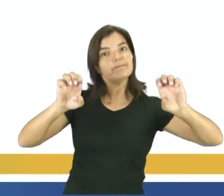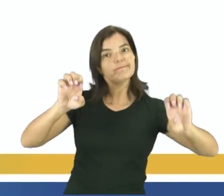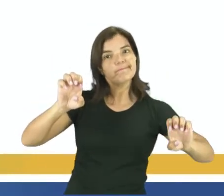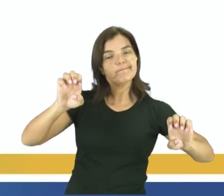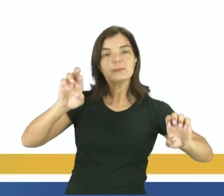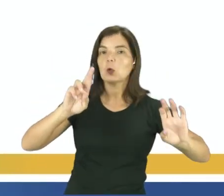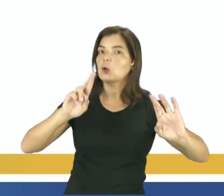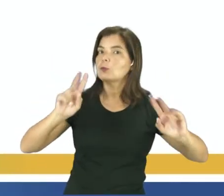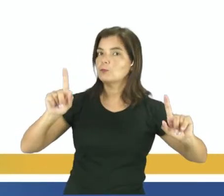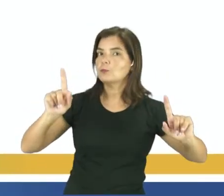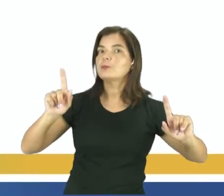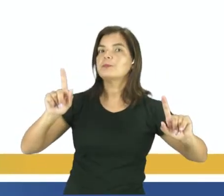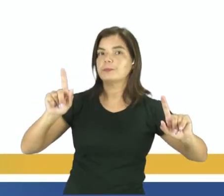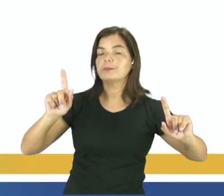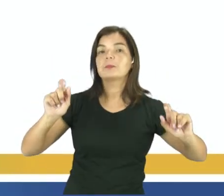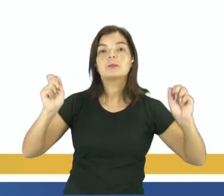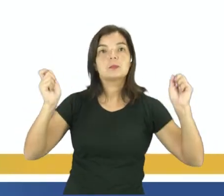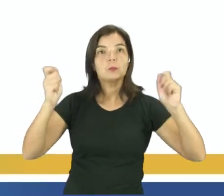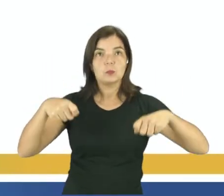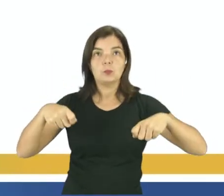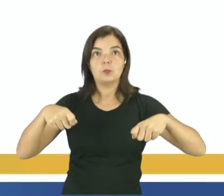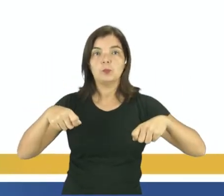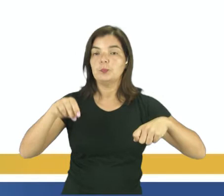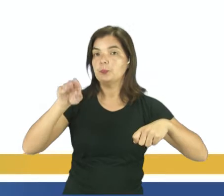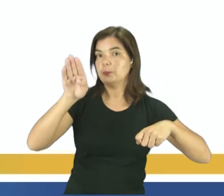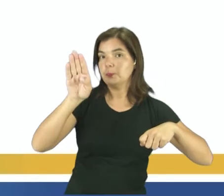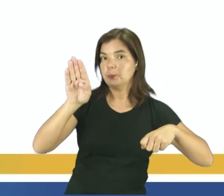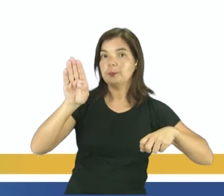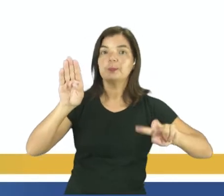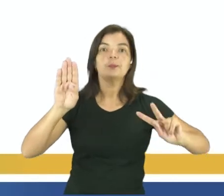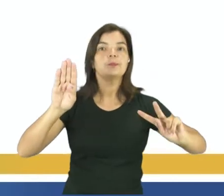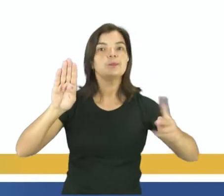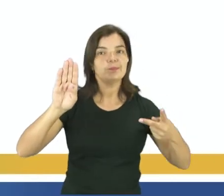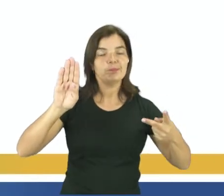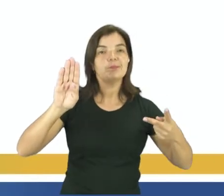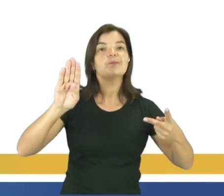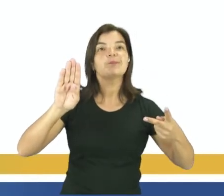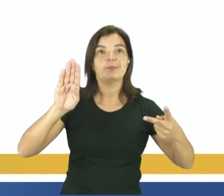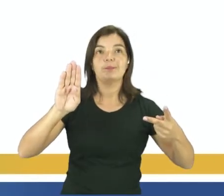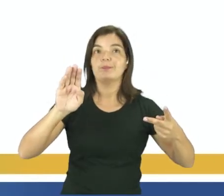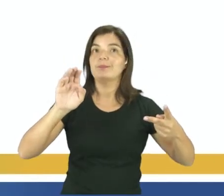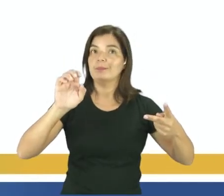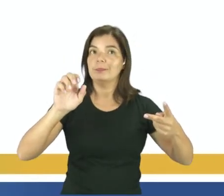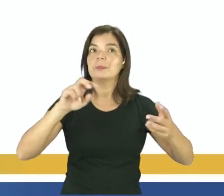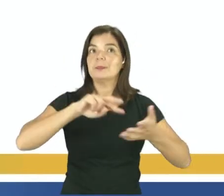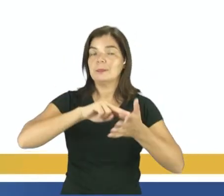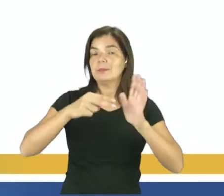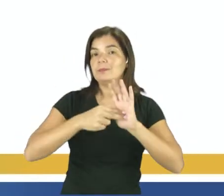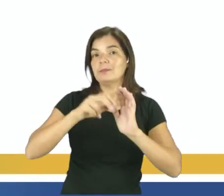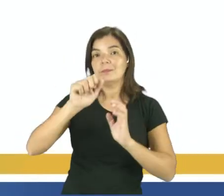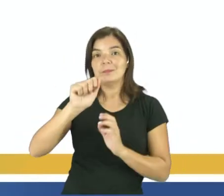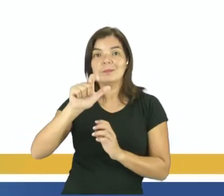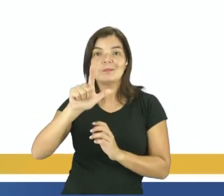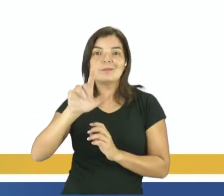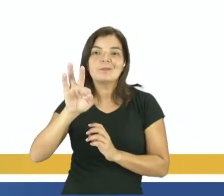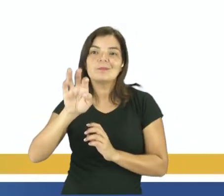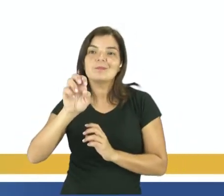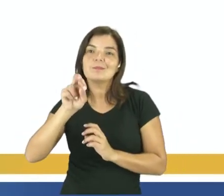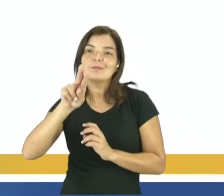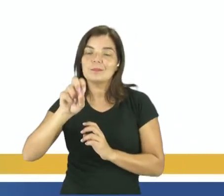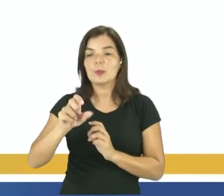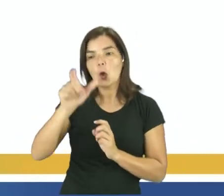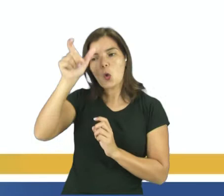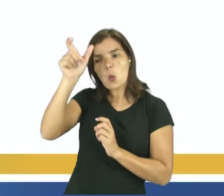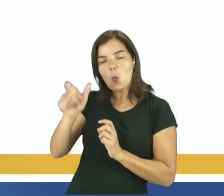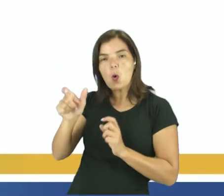lado da transversal. Então eu posso dizer que o ângulo B e o ângulo H são ângulos alternos pela transversal, porque esse está de um